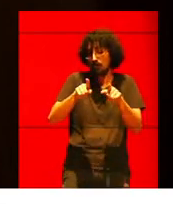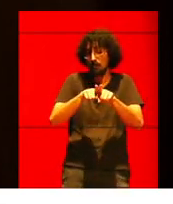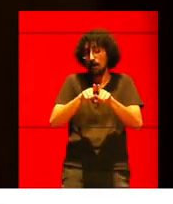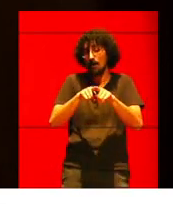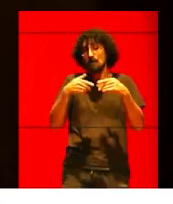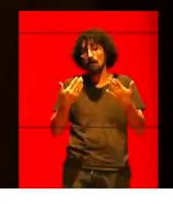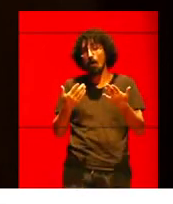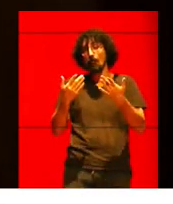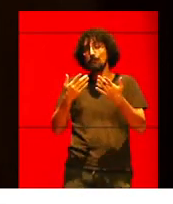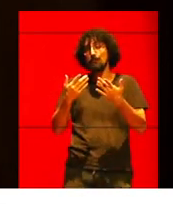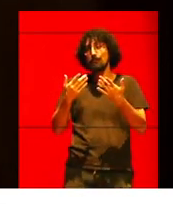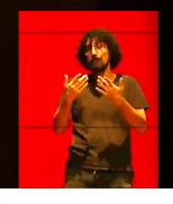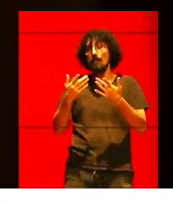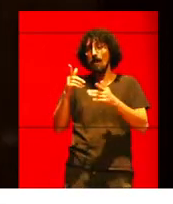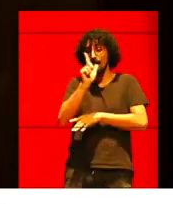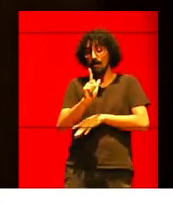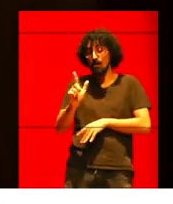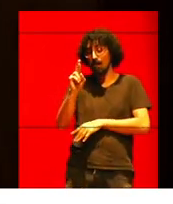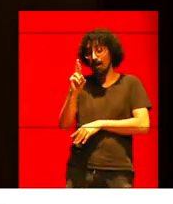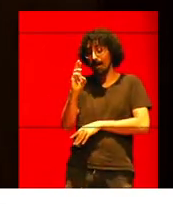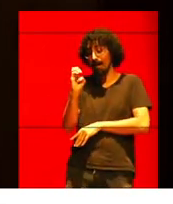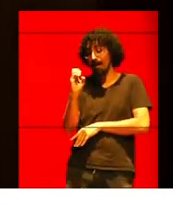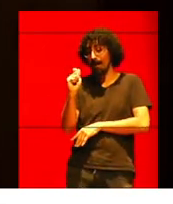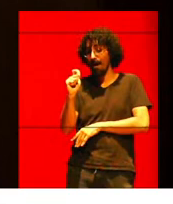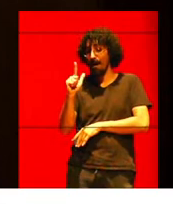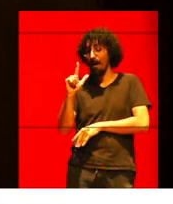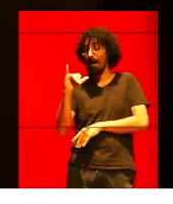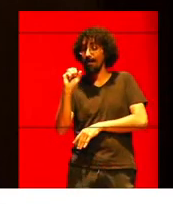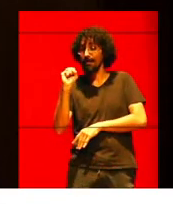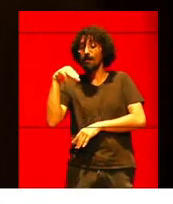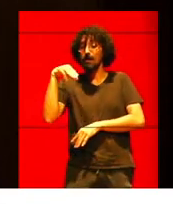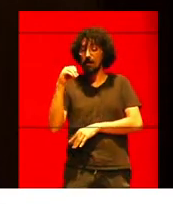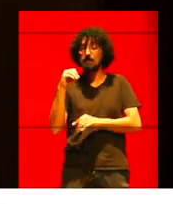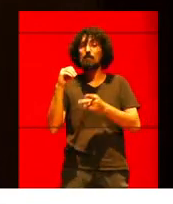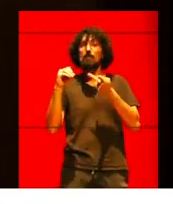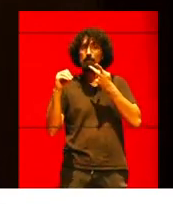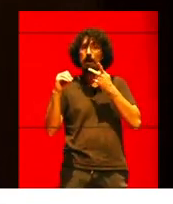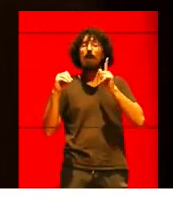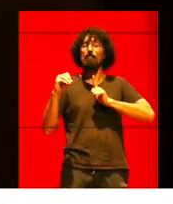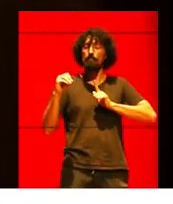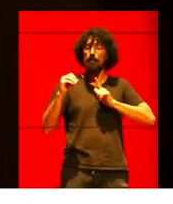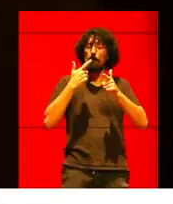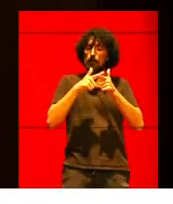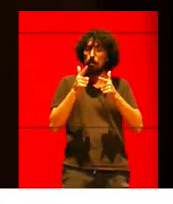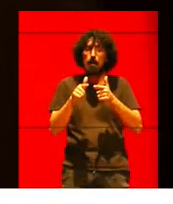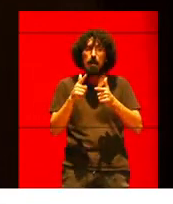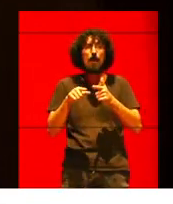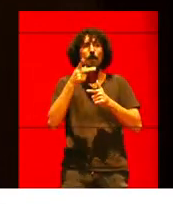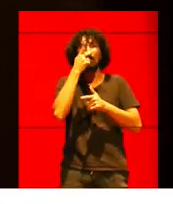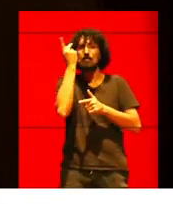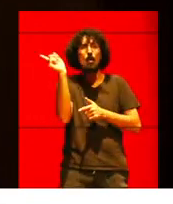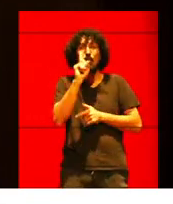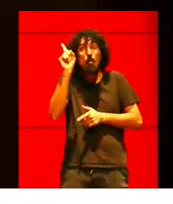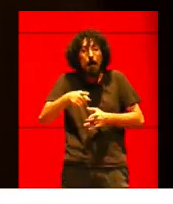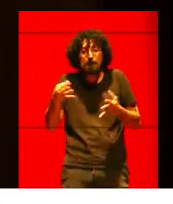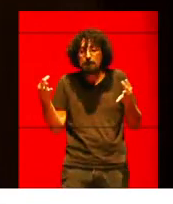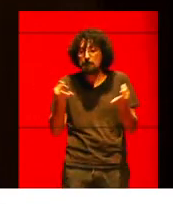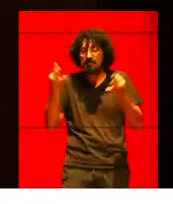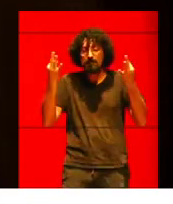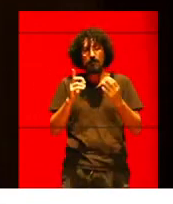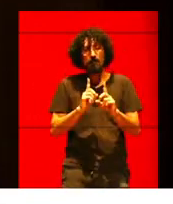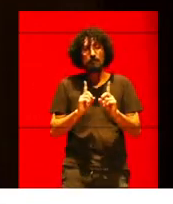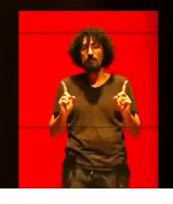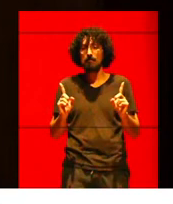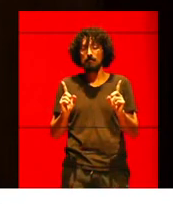Ele diz, olha, problemas acontecem e ninguém é perfeito. A família, às vezes, tem alguns probleminhas. Tem um pai que vai lá, dá uma